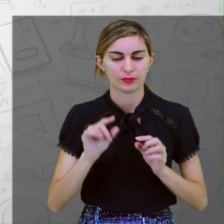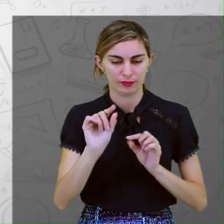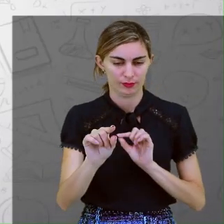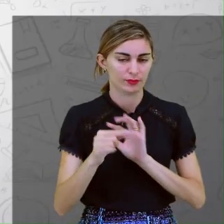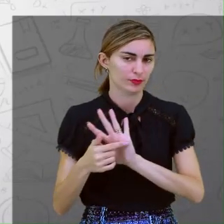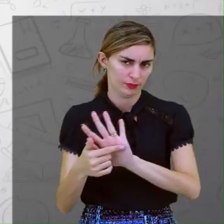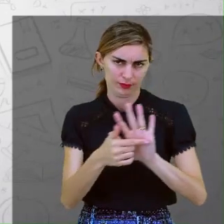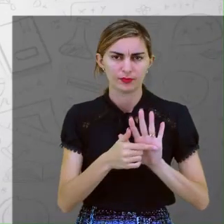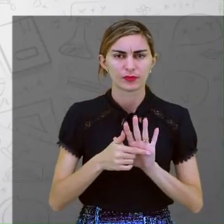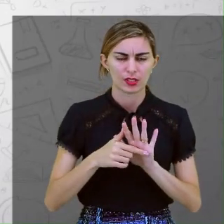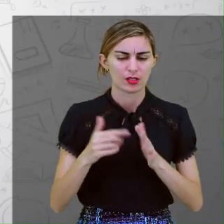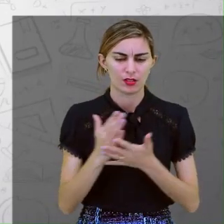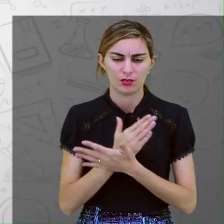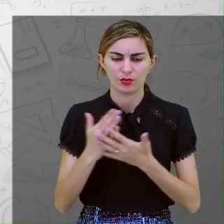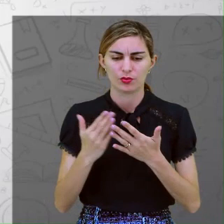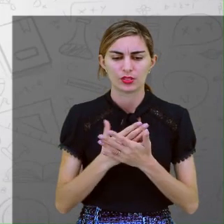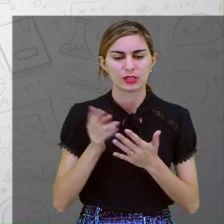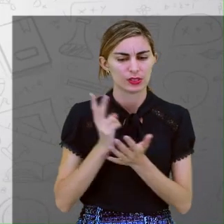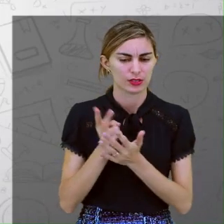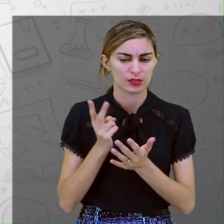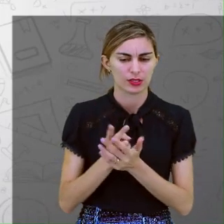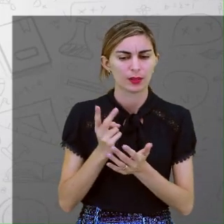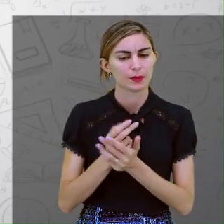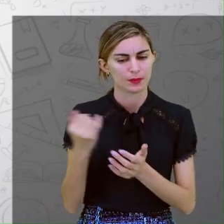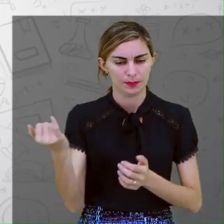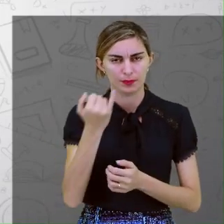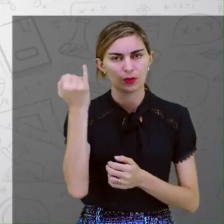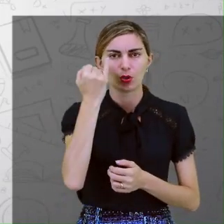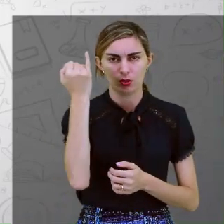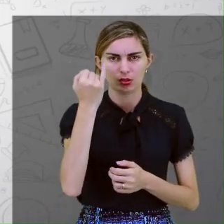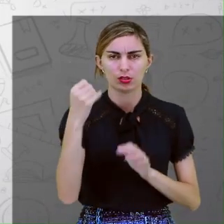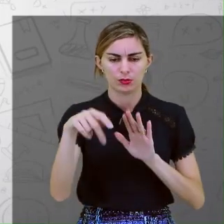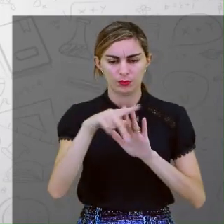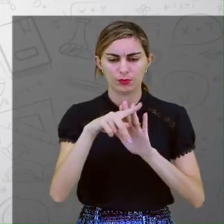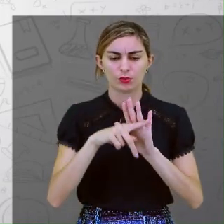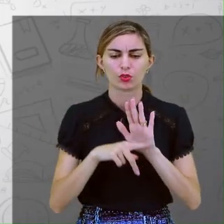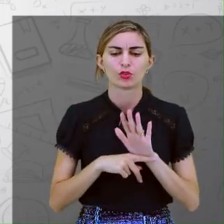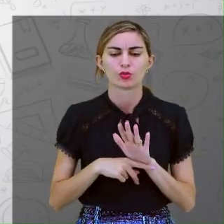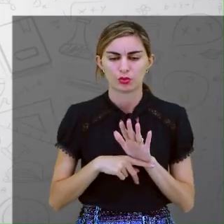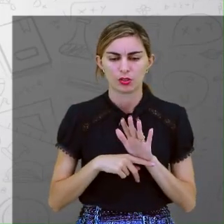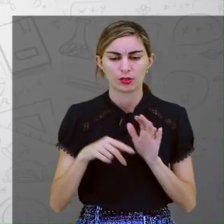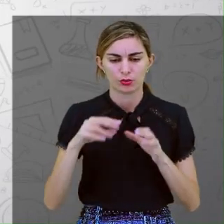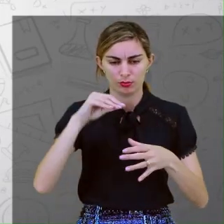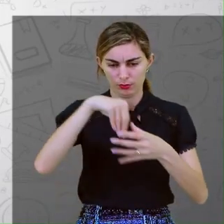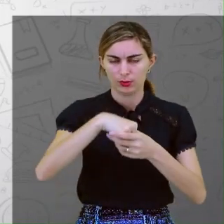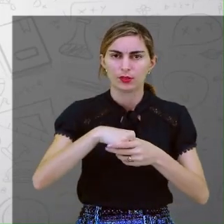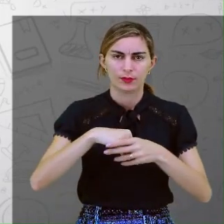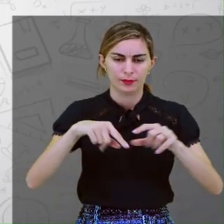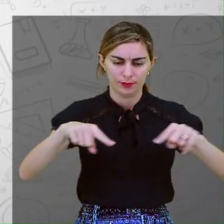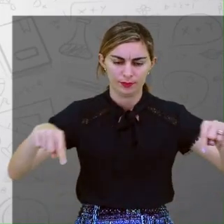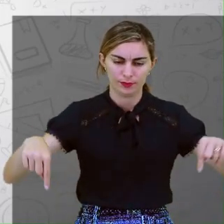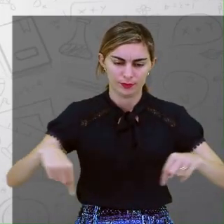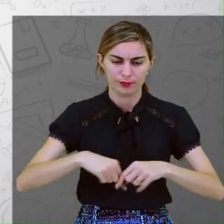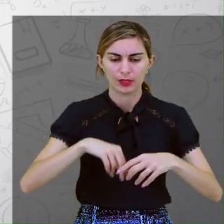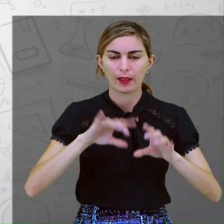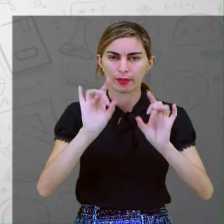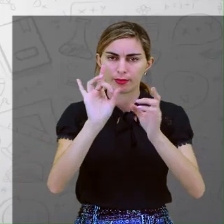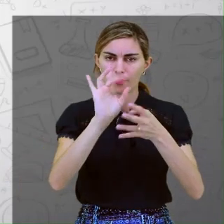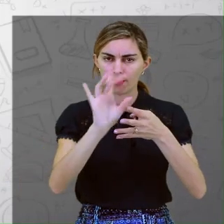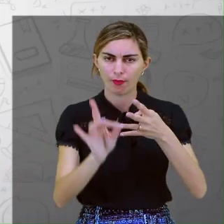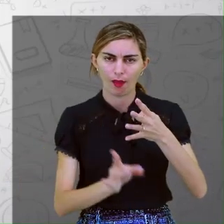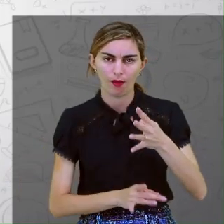Aqui algumas perspectivas que são sempre importantes num projeto de interiores, né, para que os detalhes